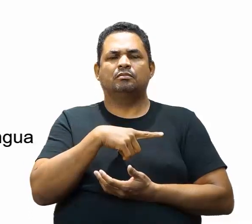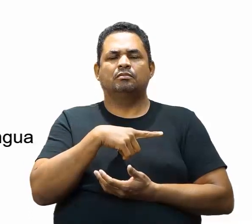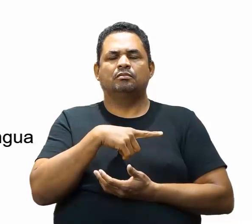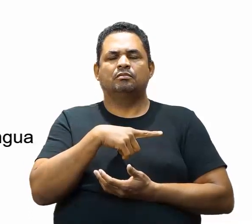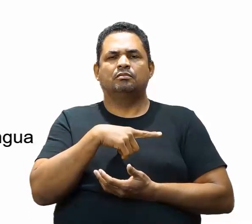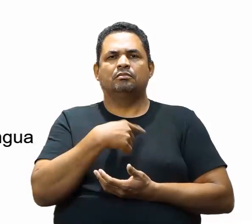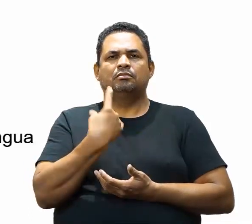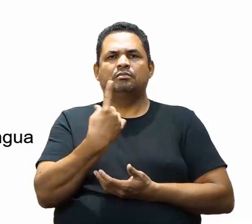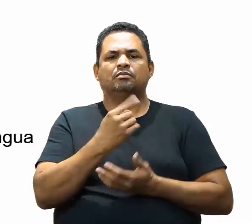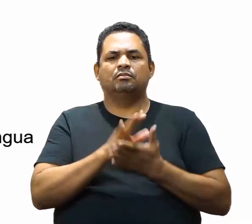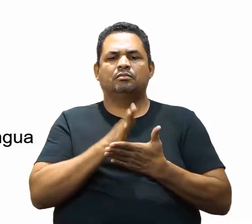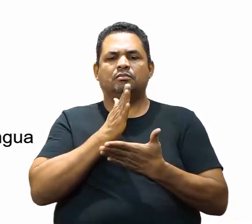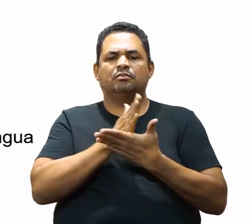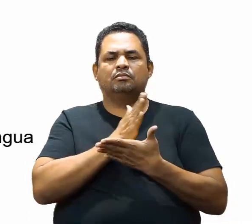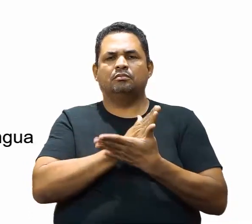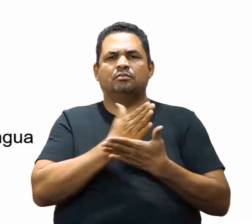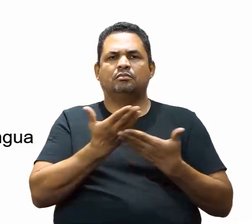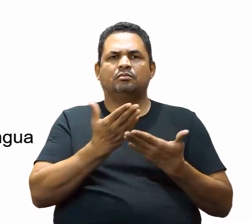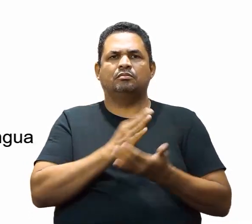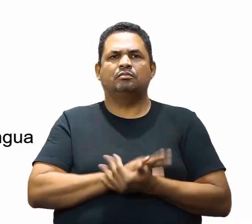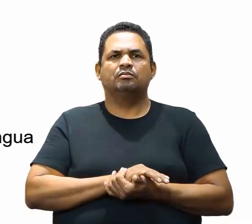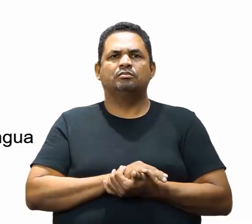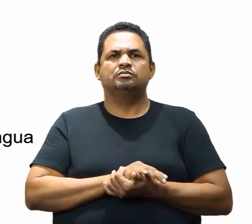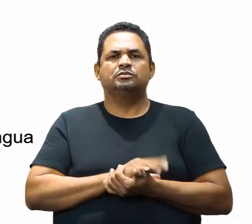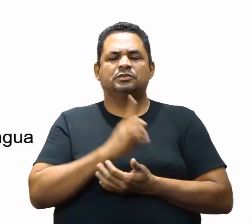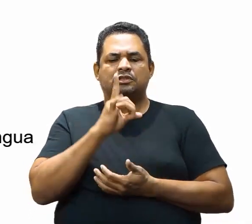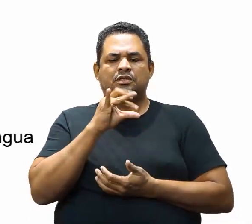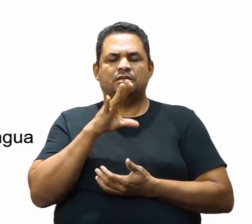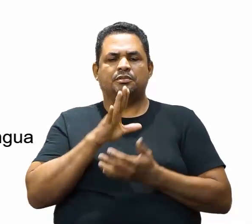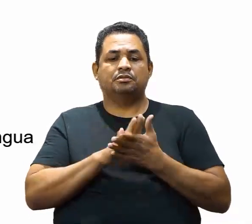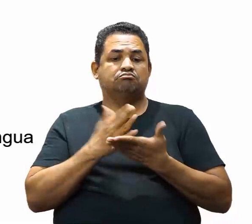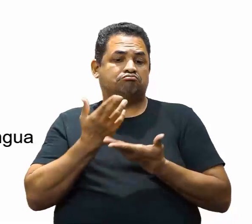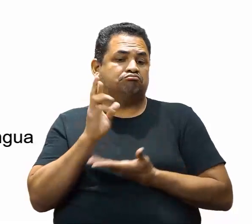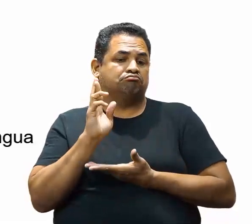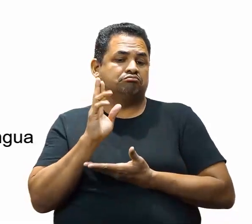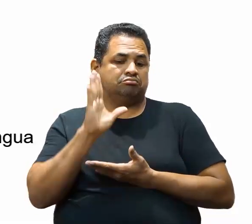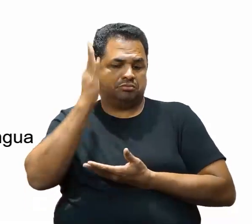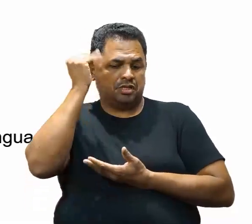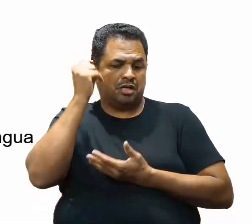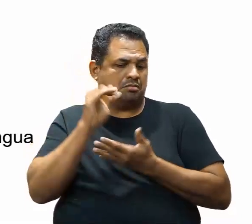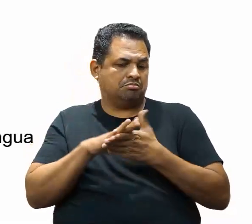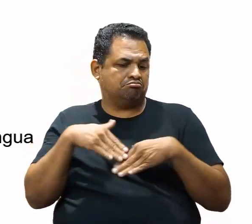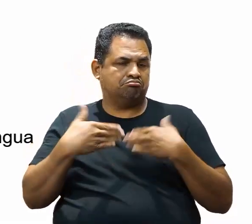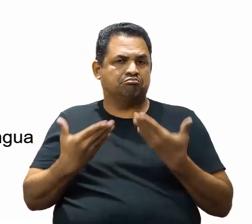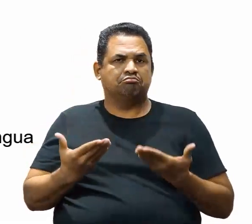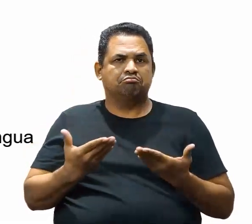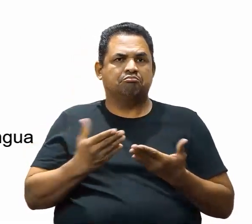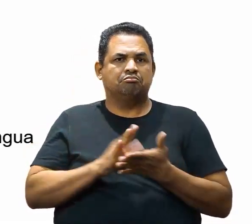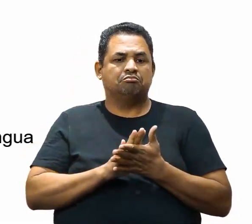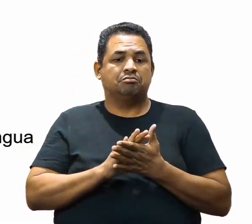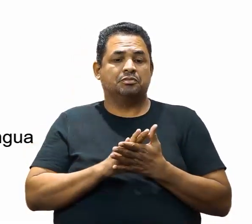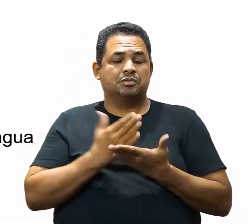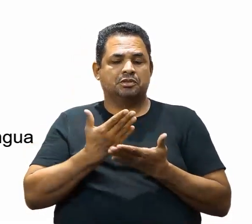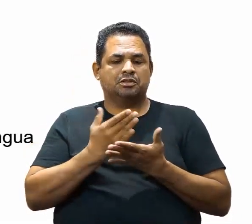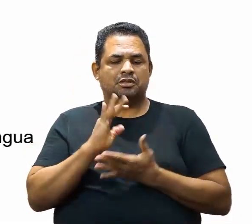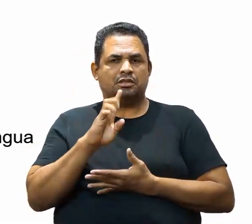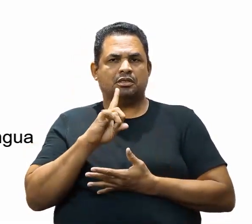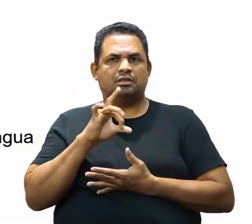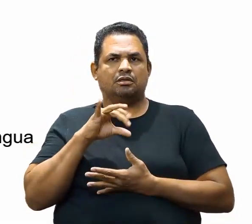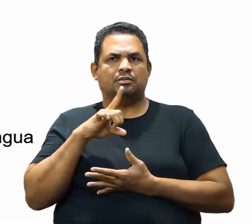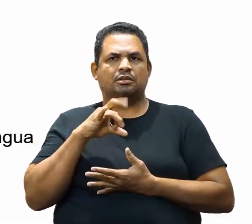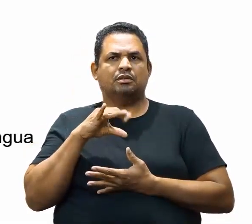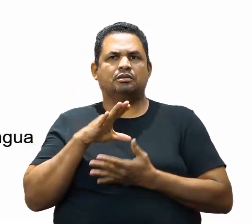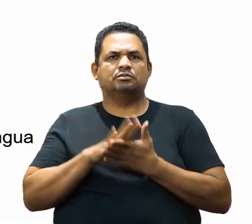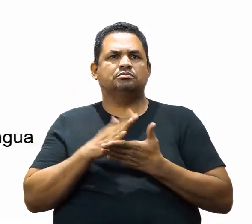como divisão, determinados quando nós sabemos quem é e do que se trata, indeterminado quando nós não sabemos, não temos